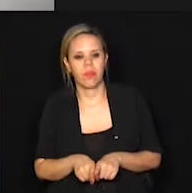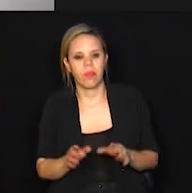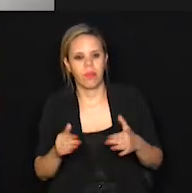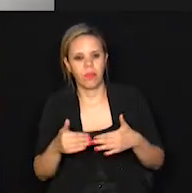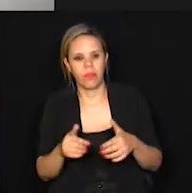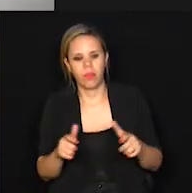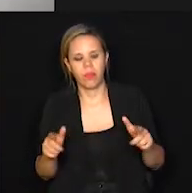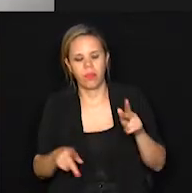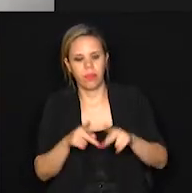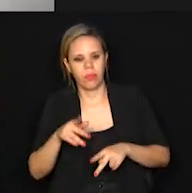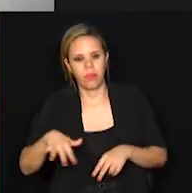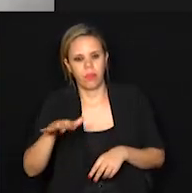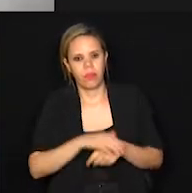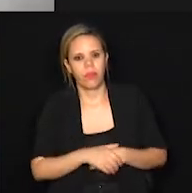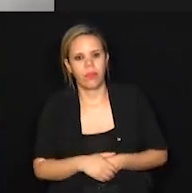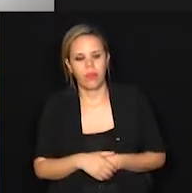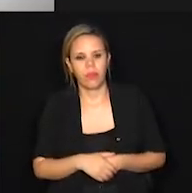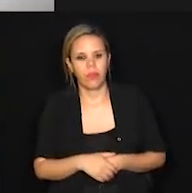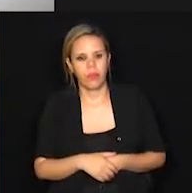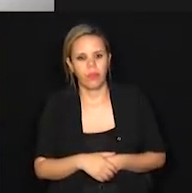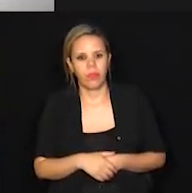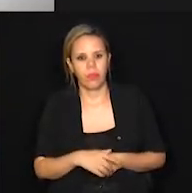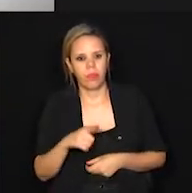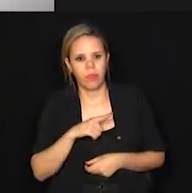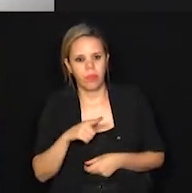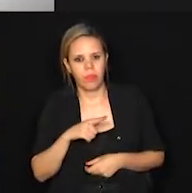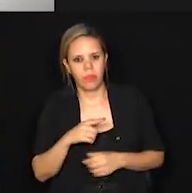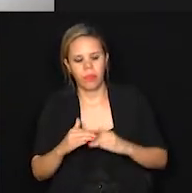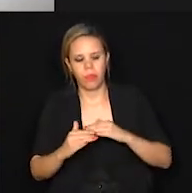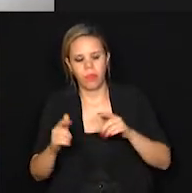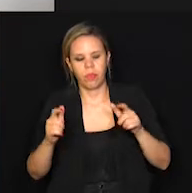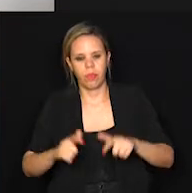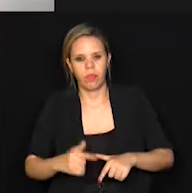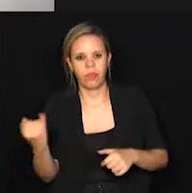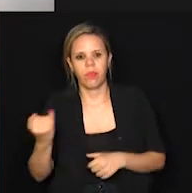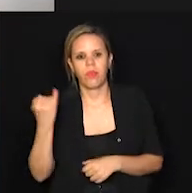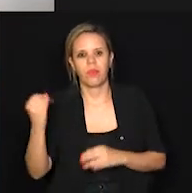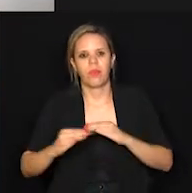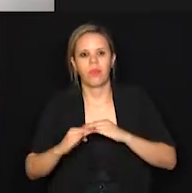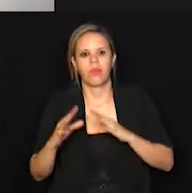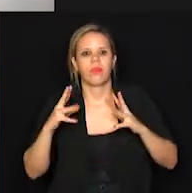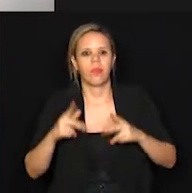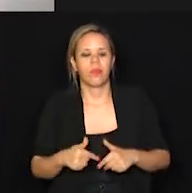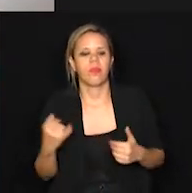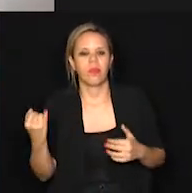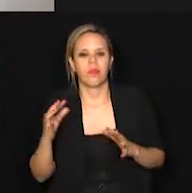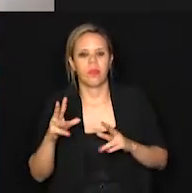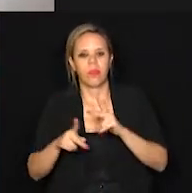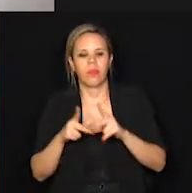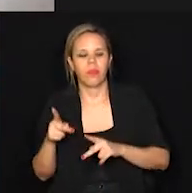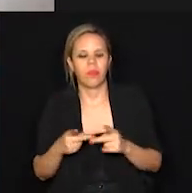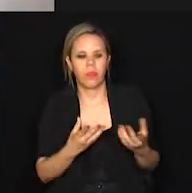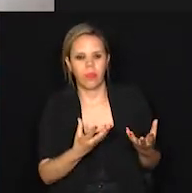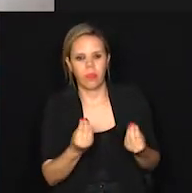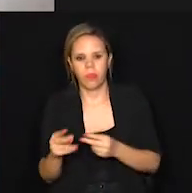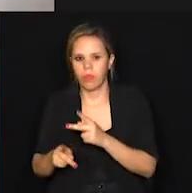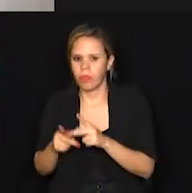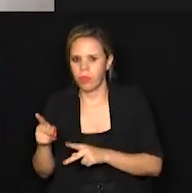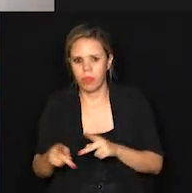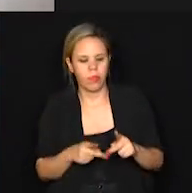grande de pessoas, de tapete sanitizante também, que é muito importante, porque muitas